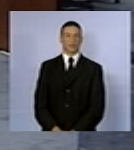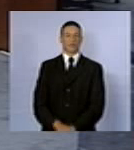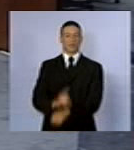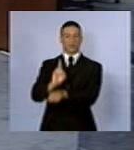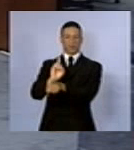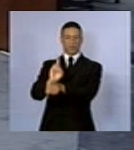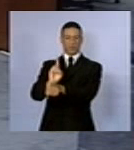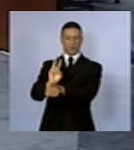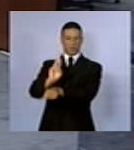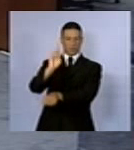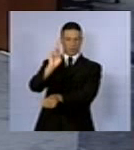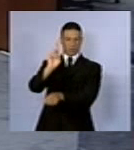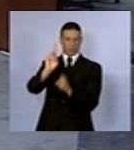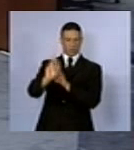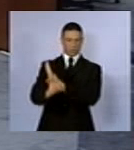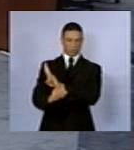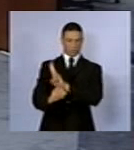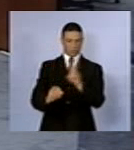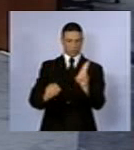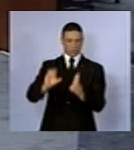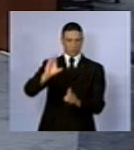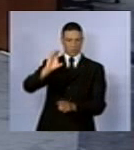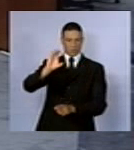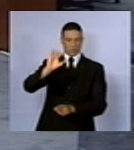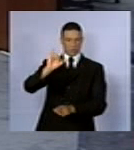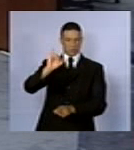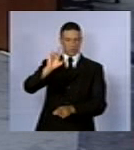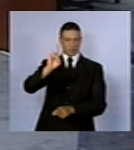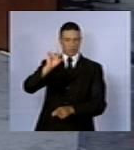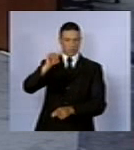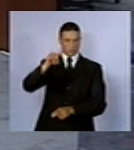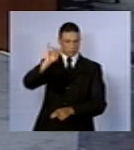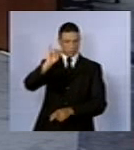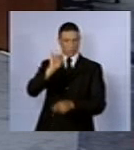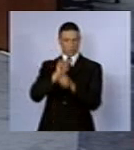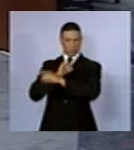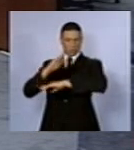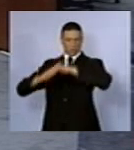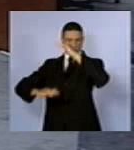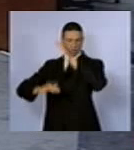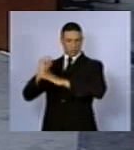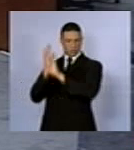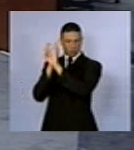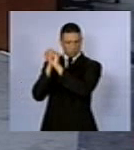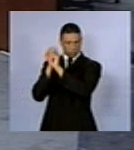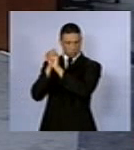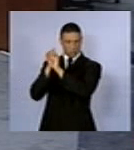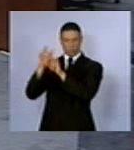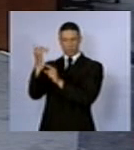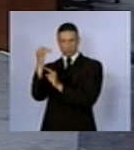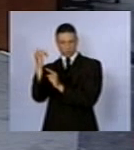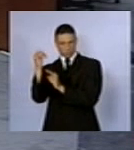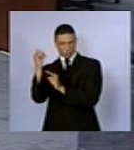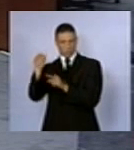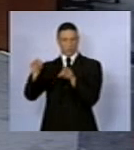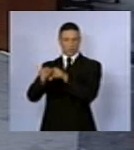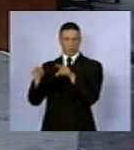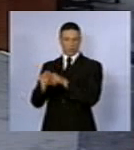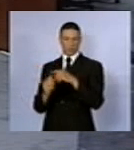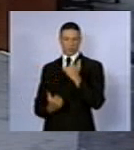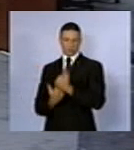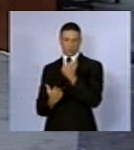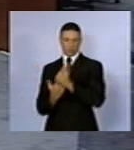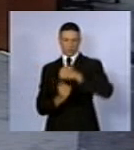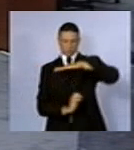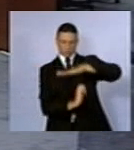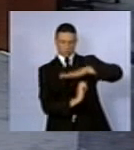Dr. Sidney Simonaggio, engenheiro eletricista e vice-presidente de operações e comercial da